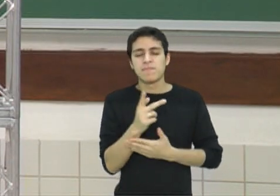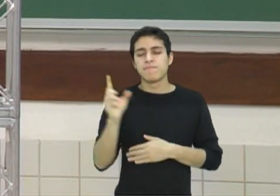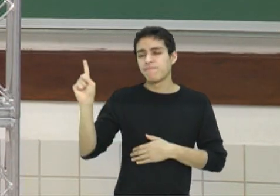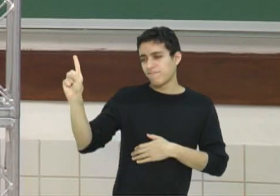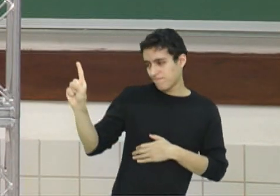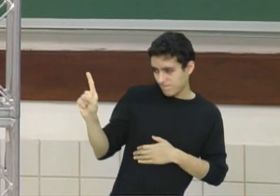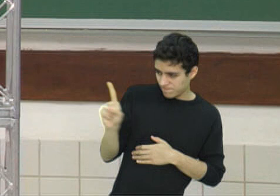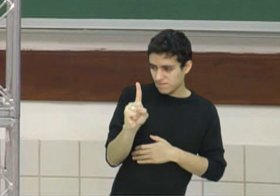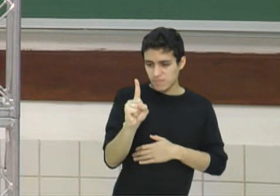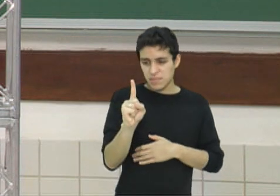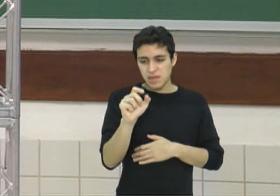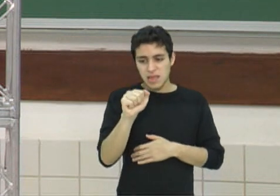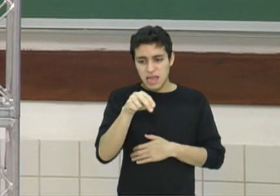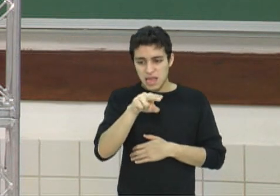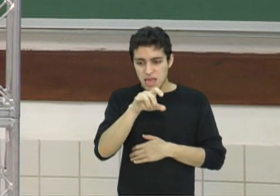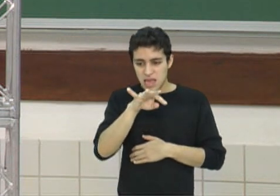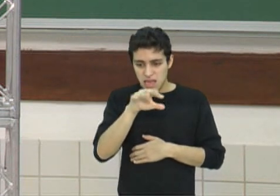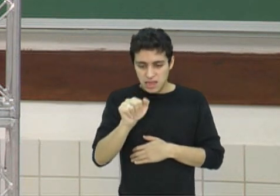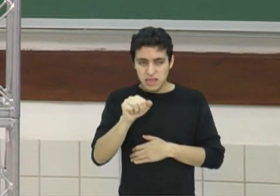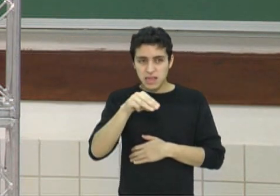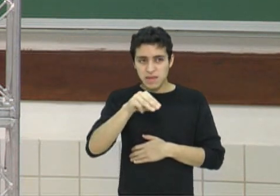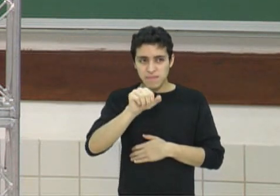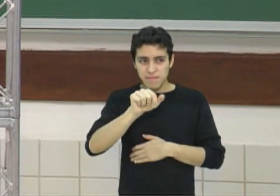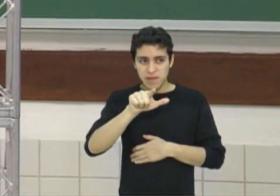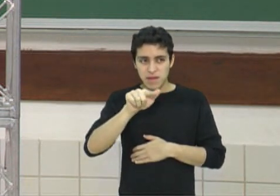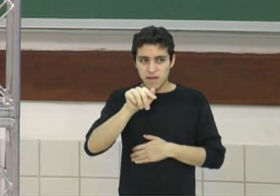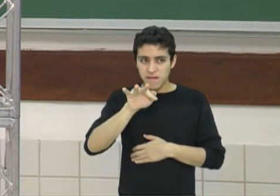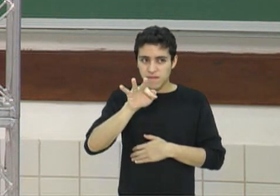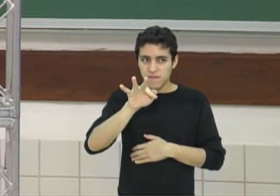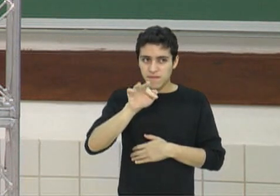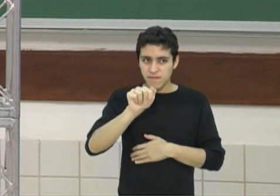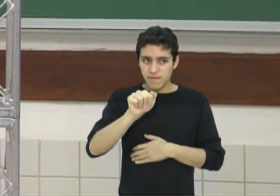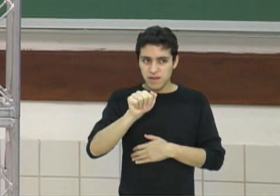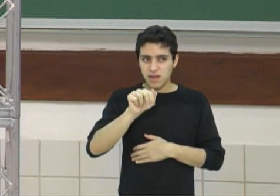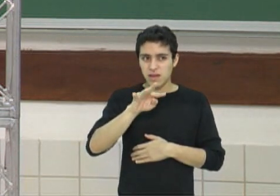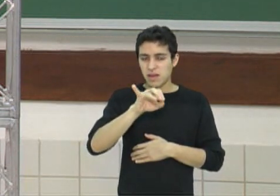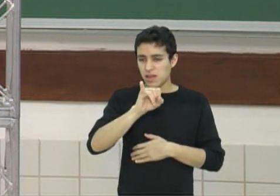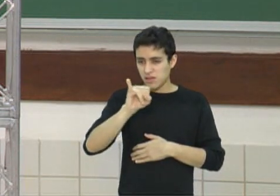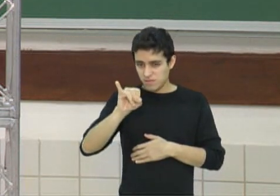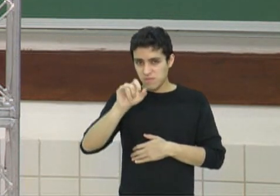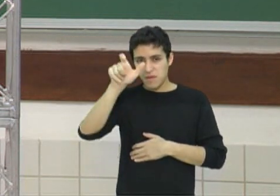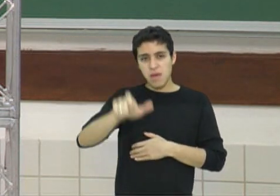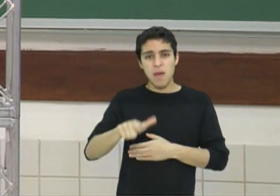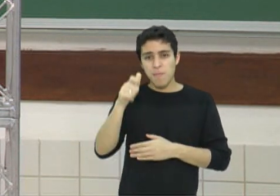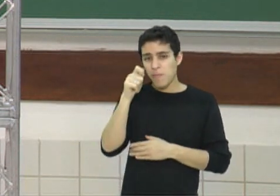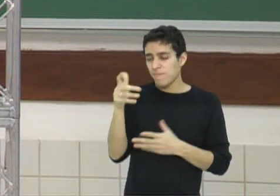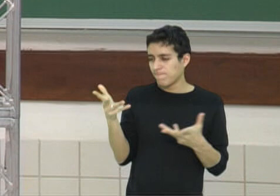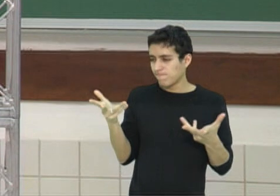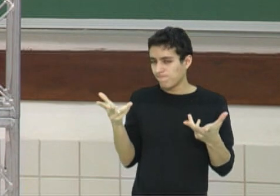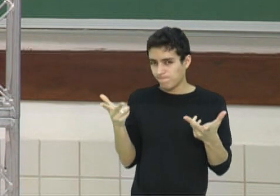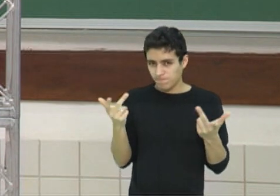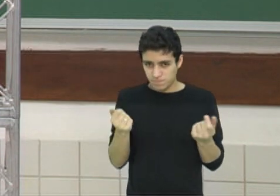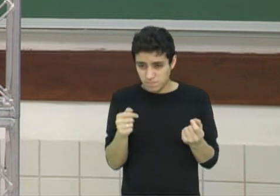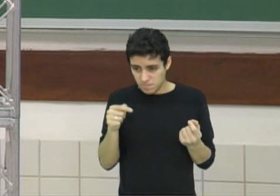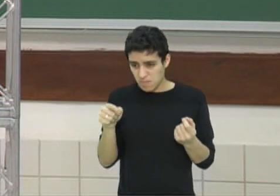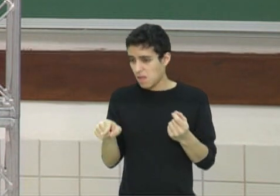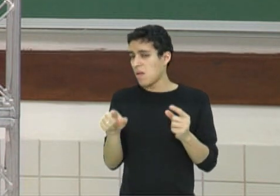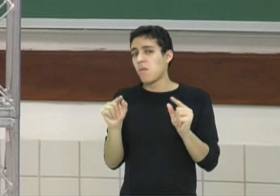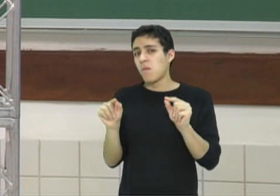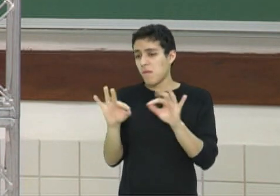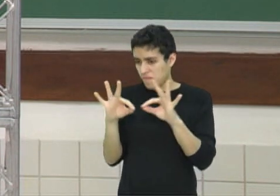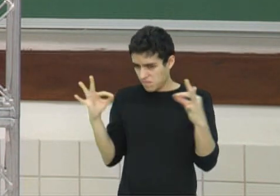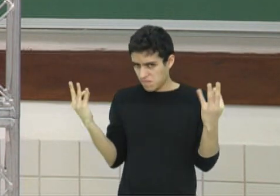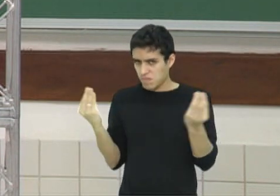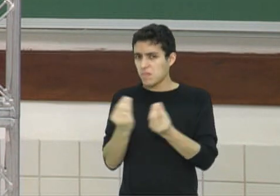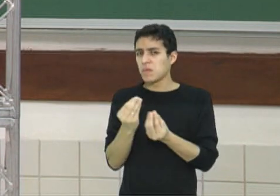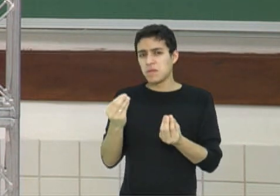chamada Anita Malfatti. Essa mulher excepcional, ela era de uma família